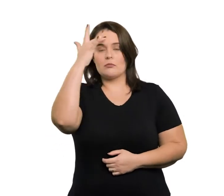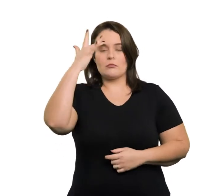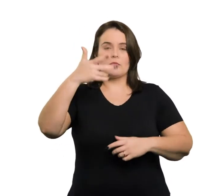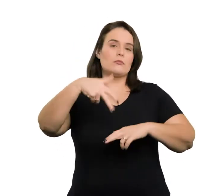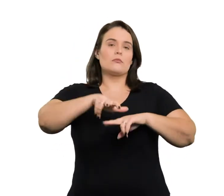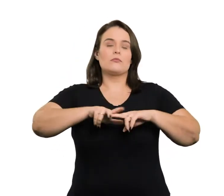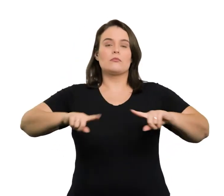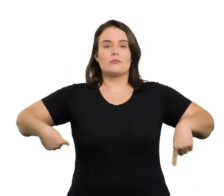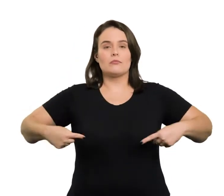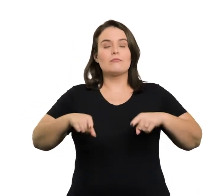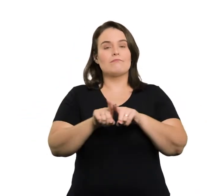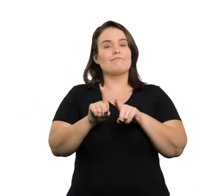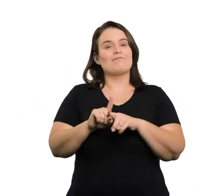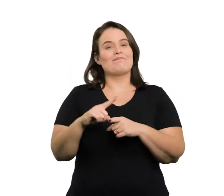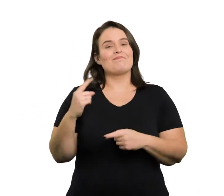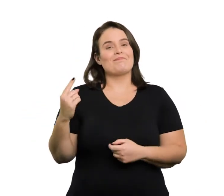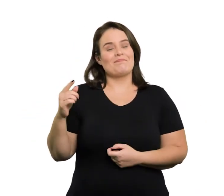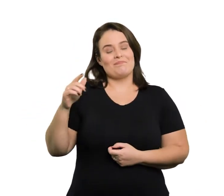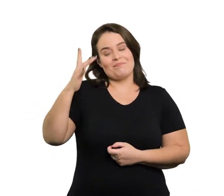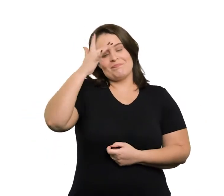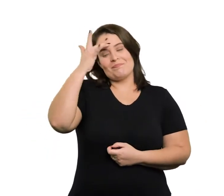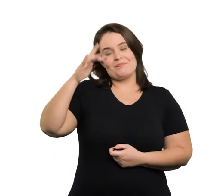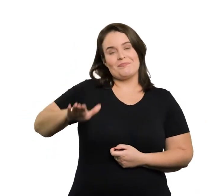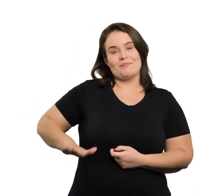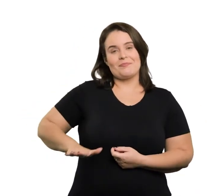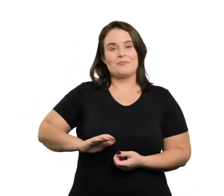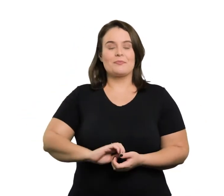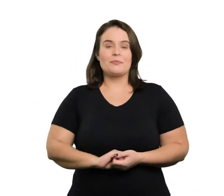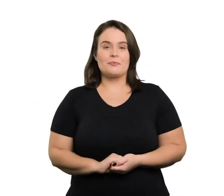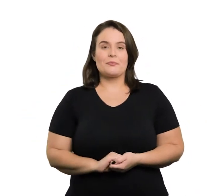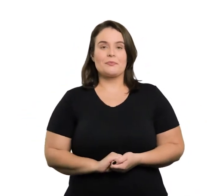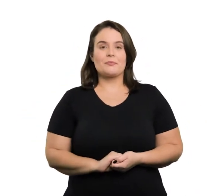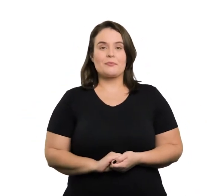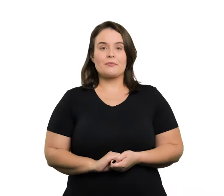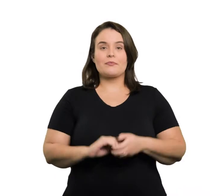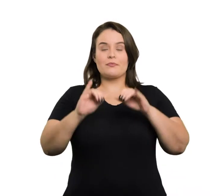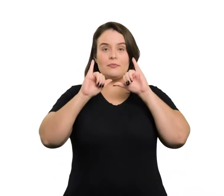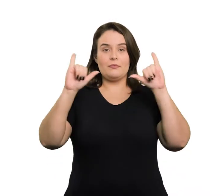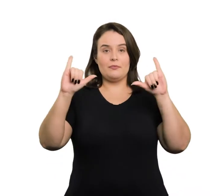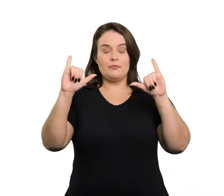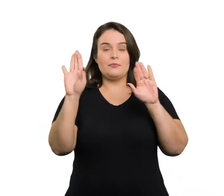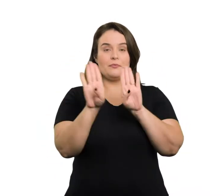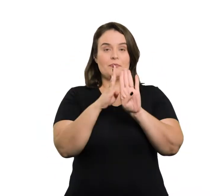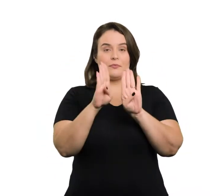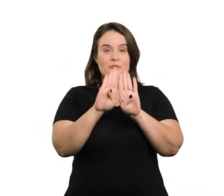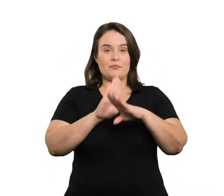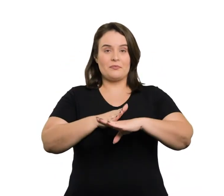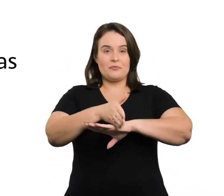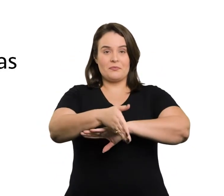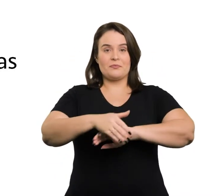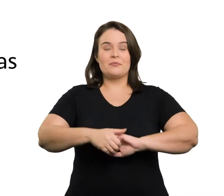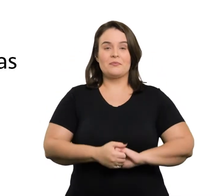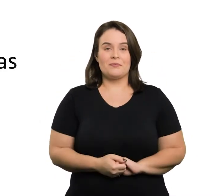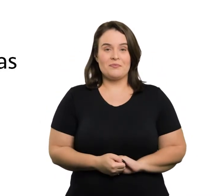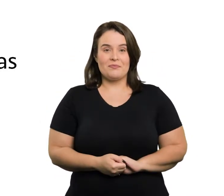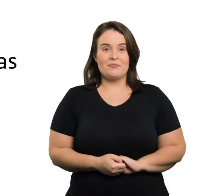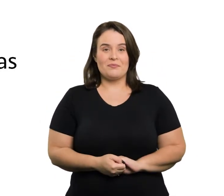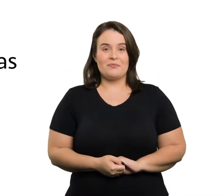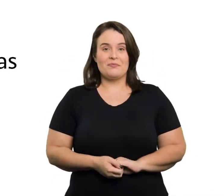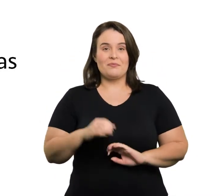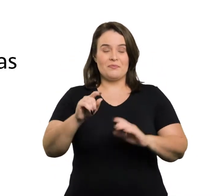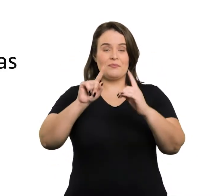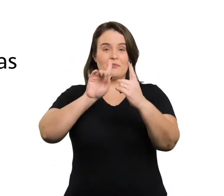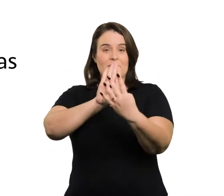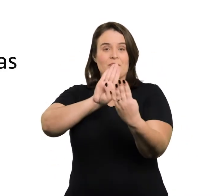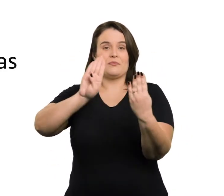usuários de cadeira de rodas e pessoas de baixa estatura. Sinalização de portas e passagens. No caso de